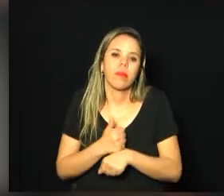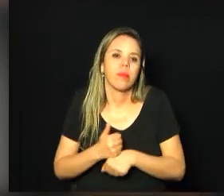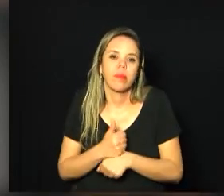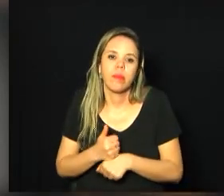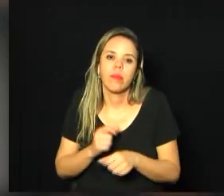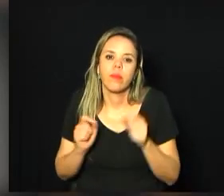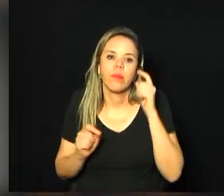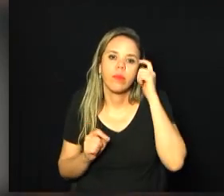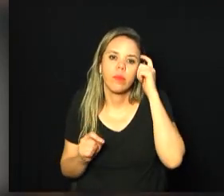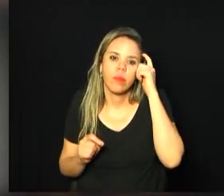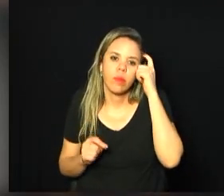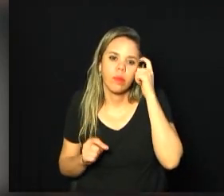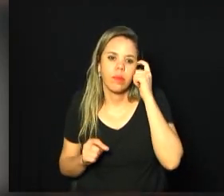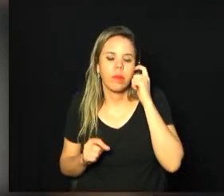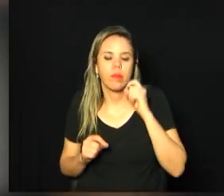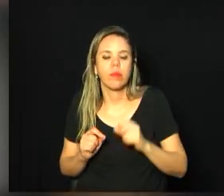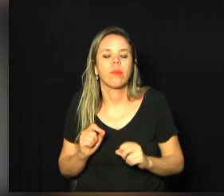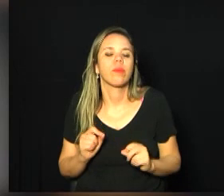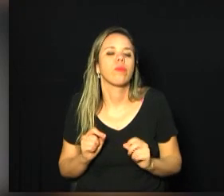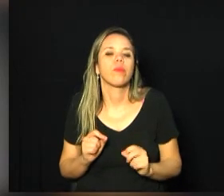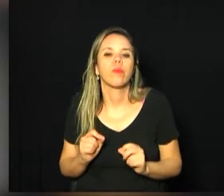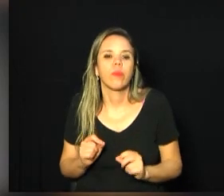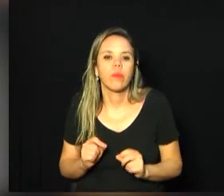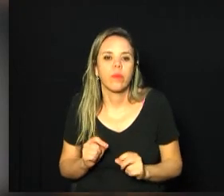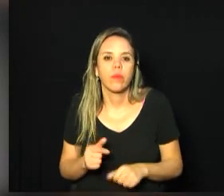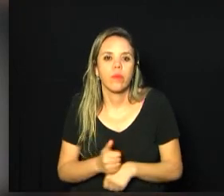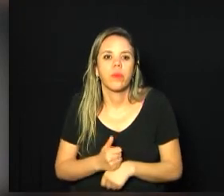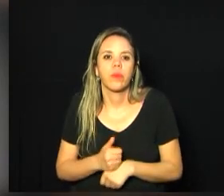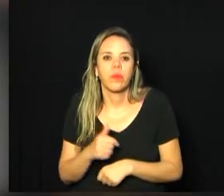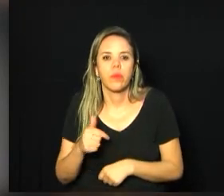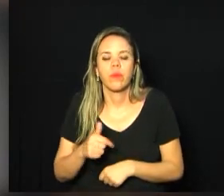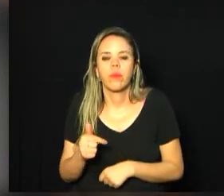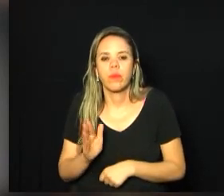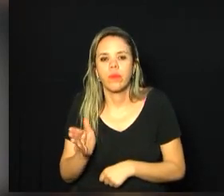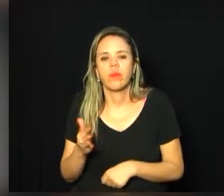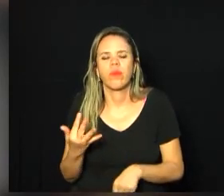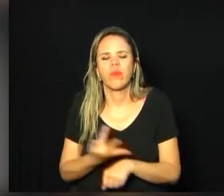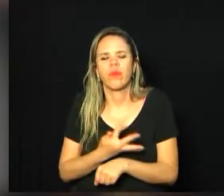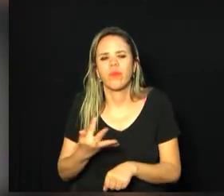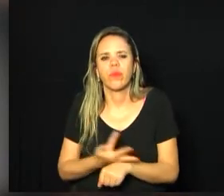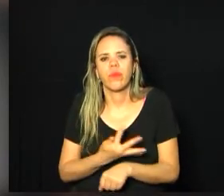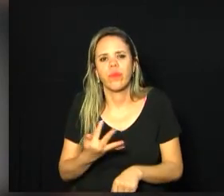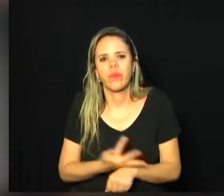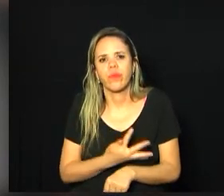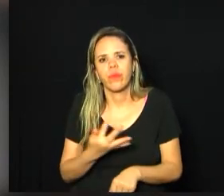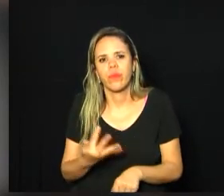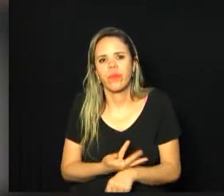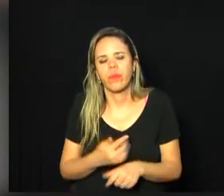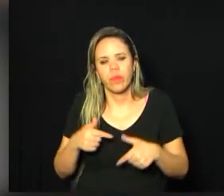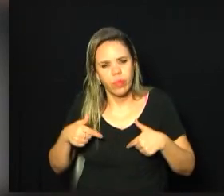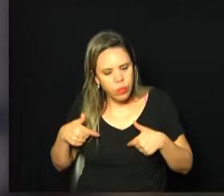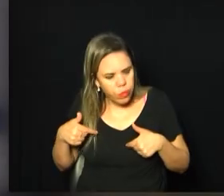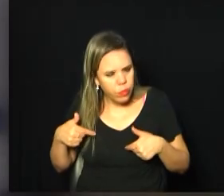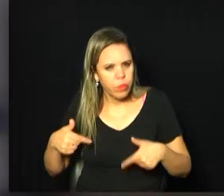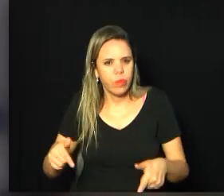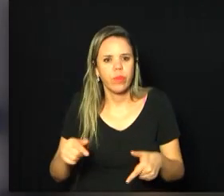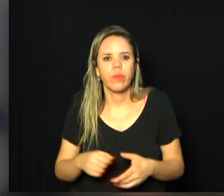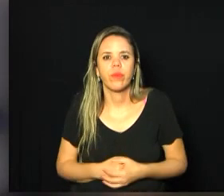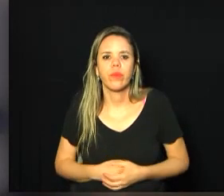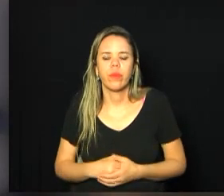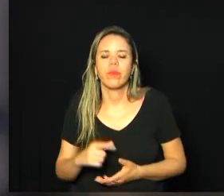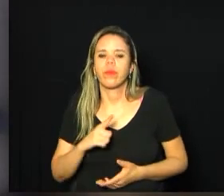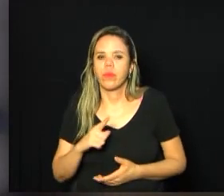do que a nossa categoria já passou, dos enfrentamentos que já fizemos.